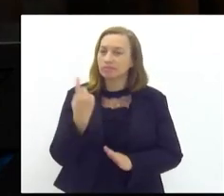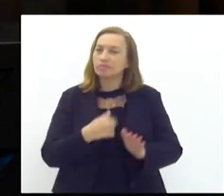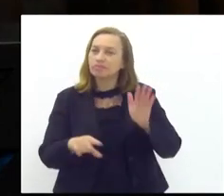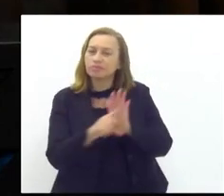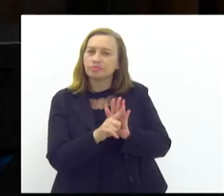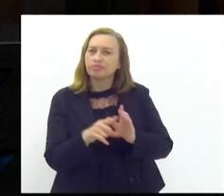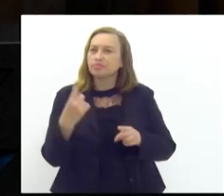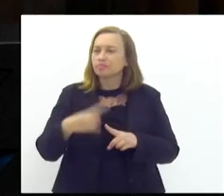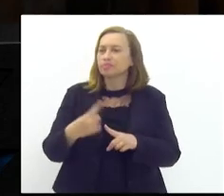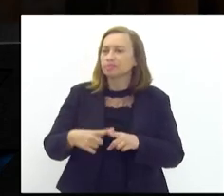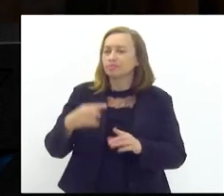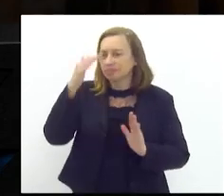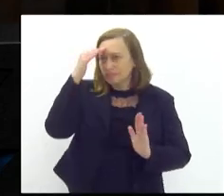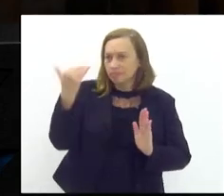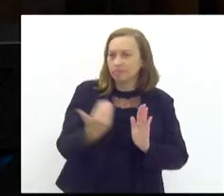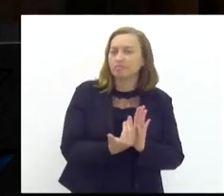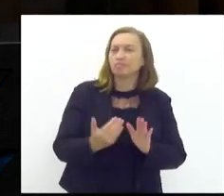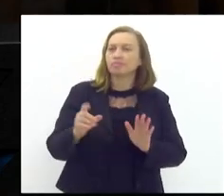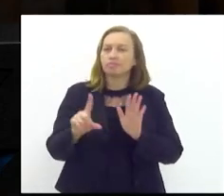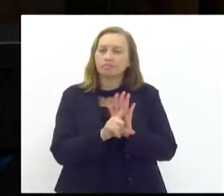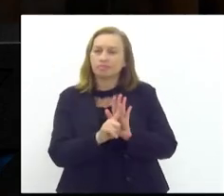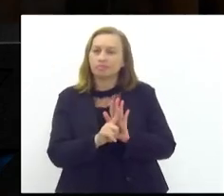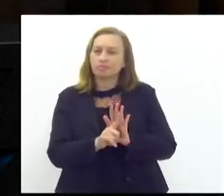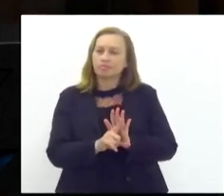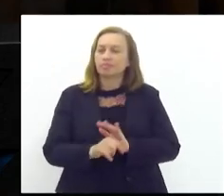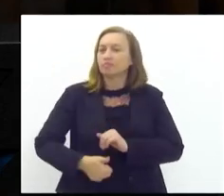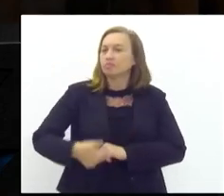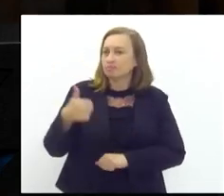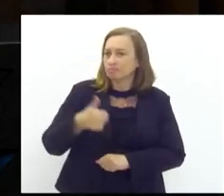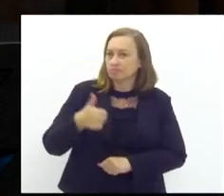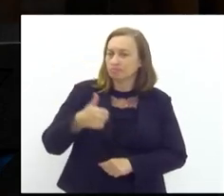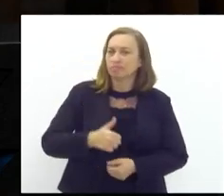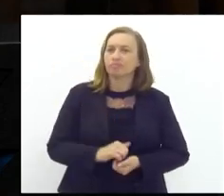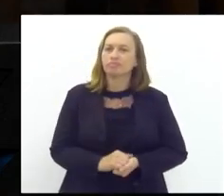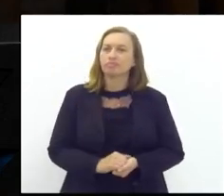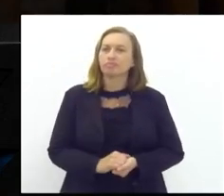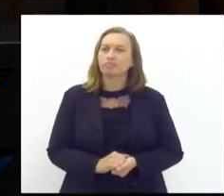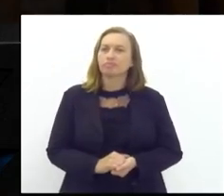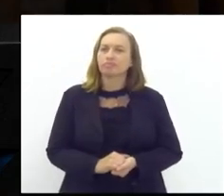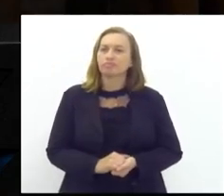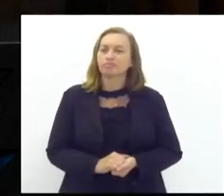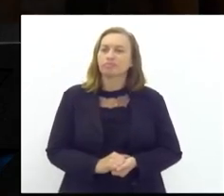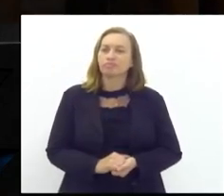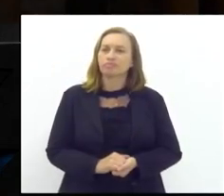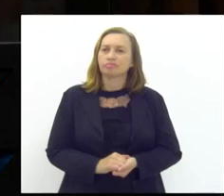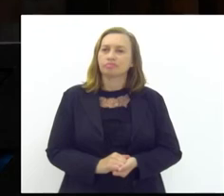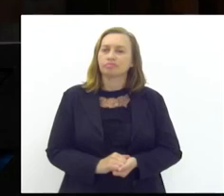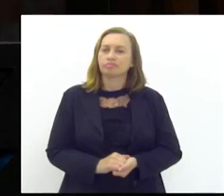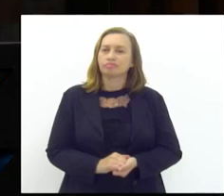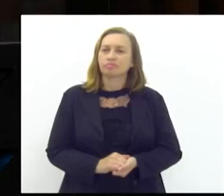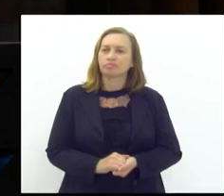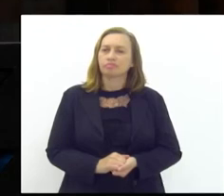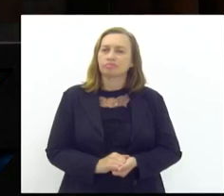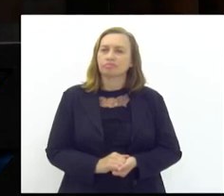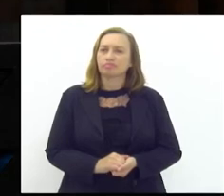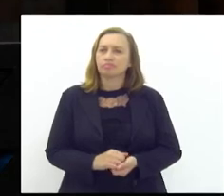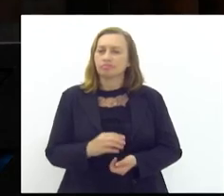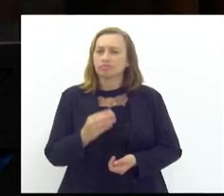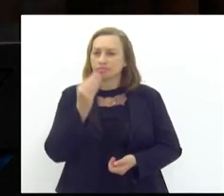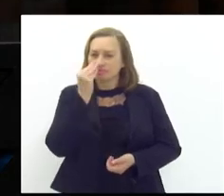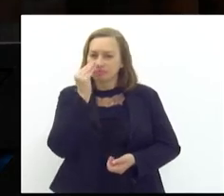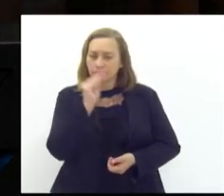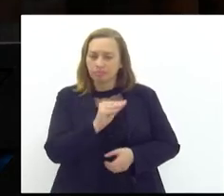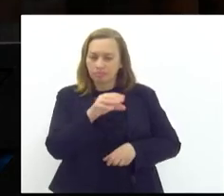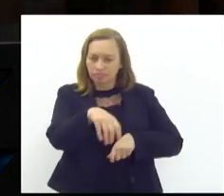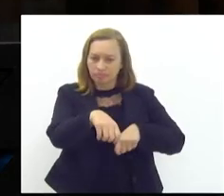aqueles que deveriam cumprir com as leis são os primeiros a enfrentar e acabar e a rasgar